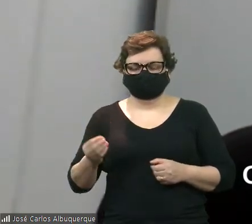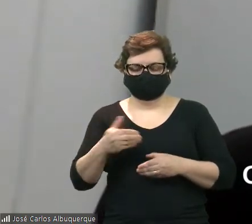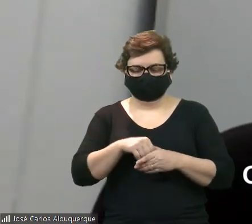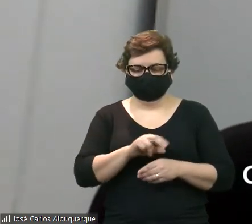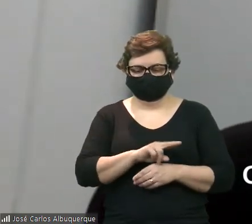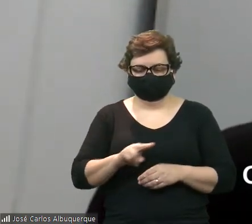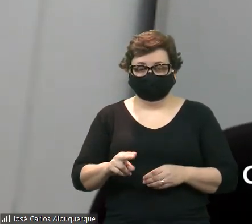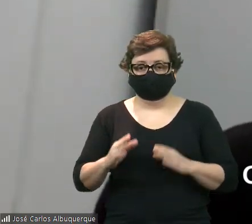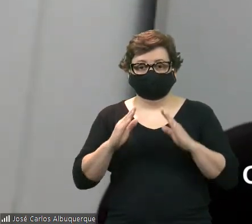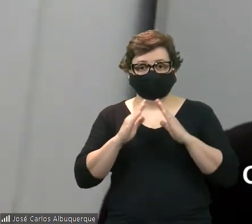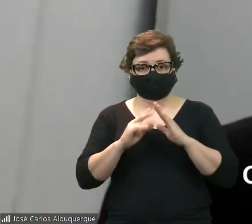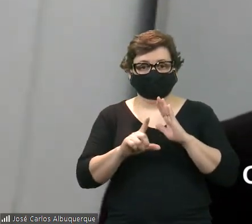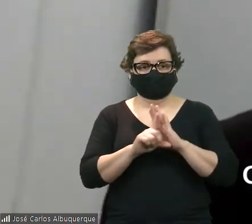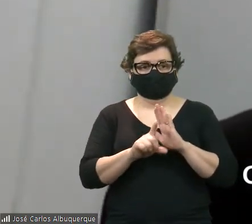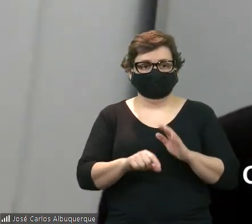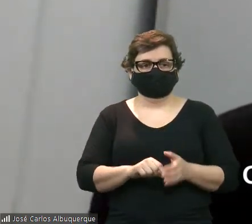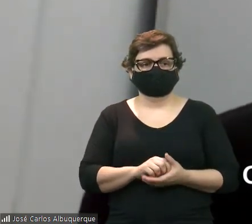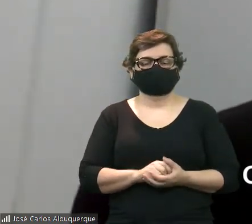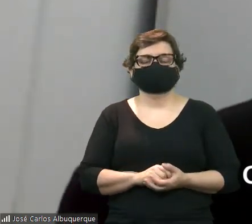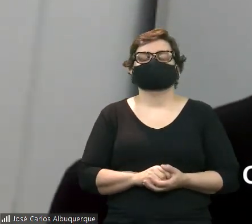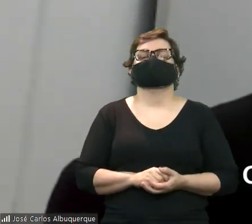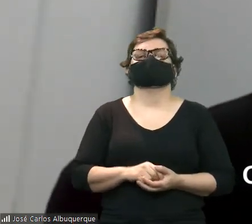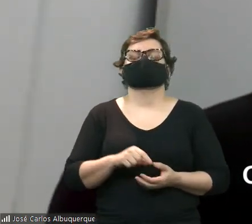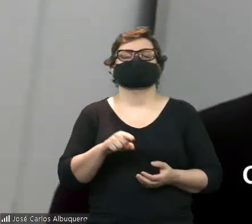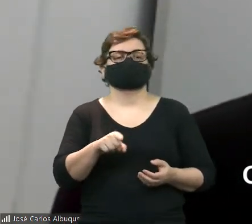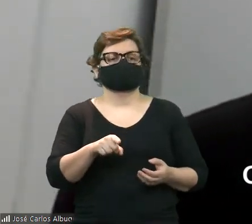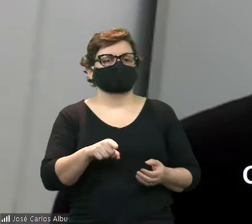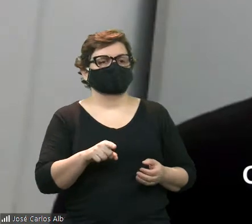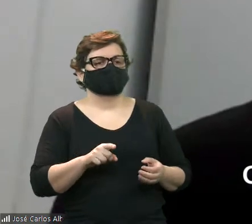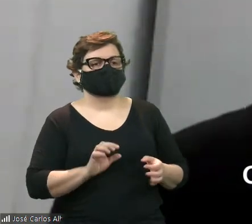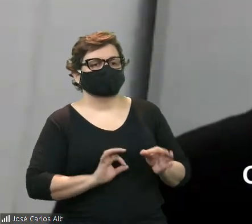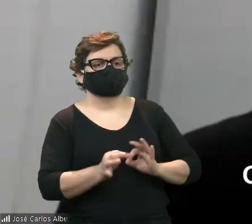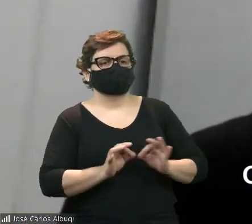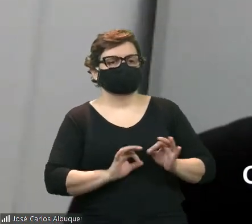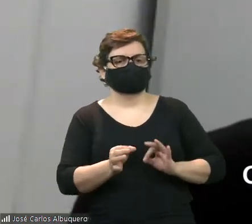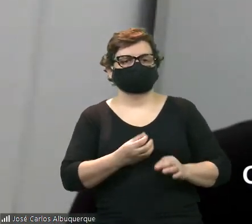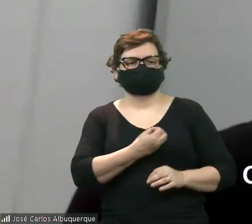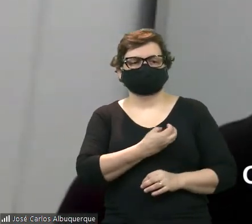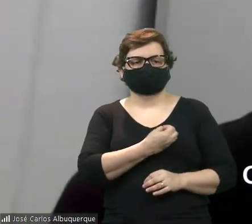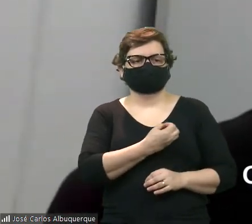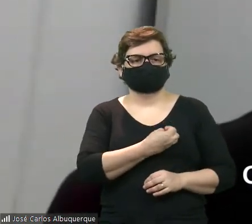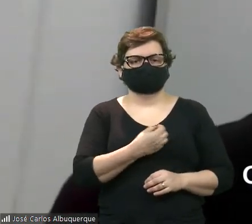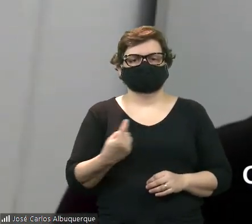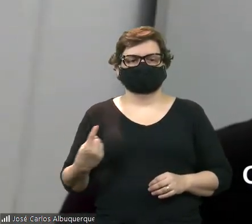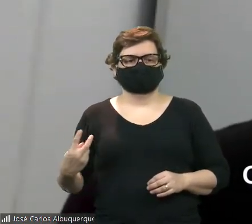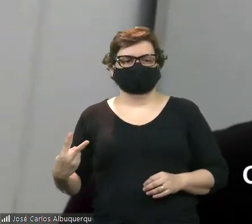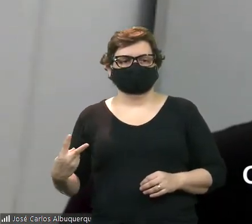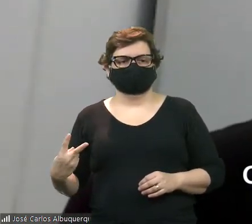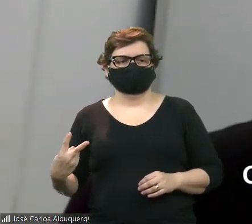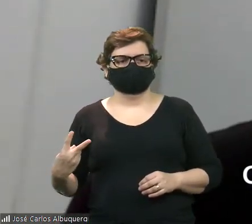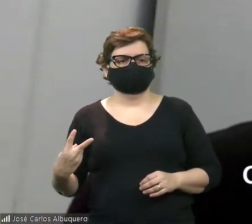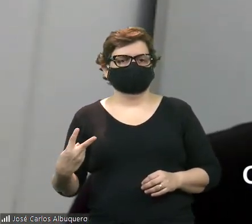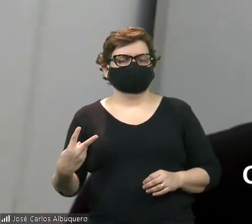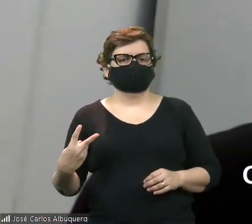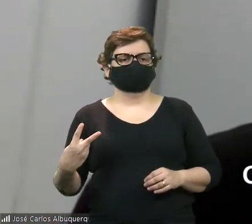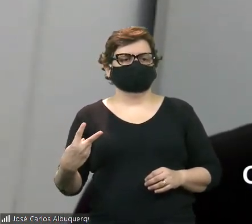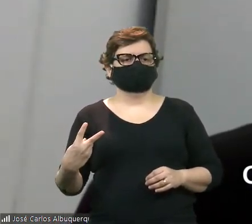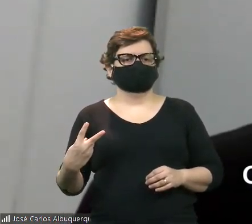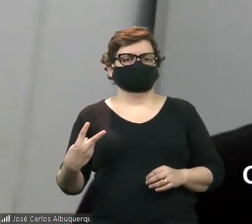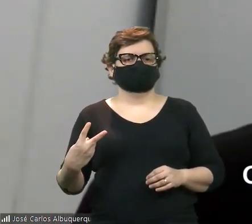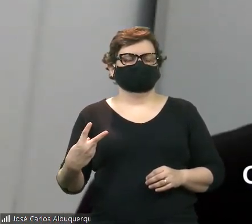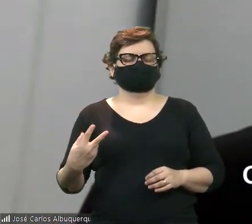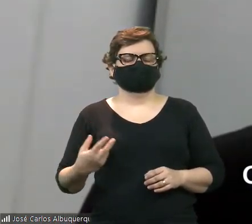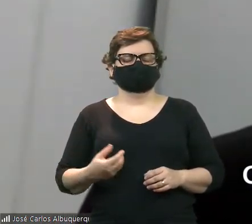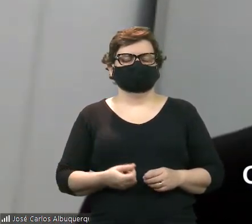lei. Esse projeto de número 12, que foi protocolado no ano